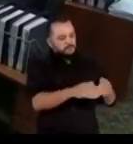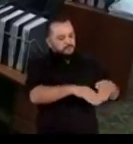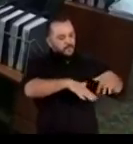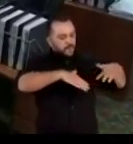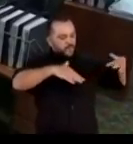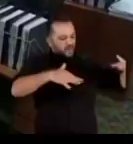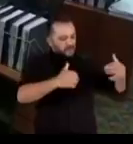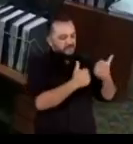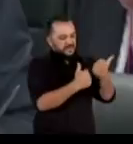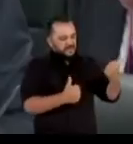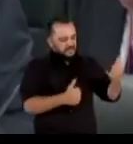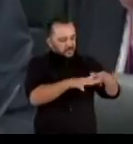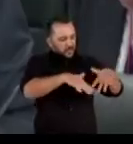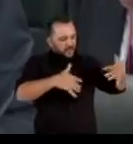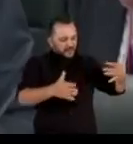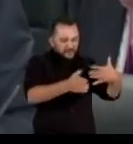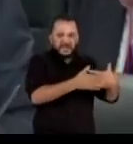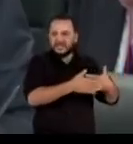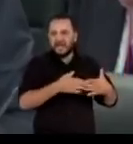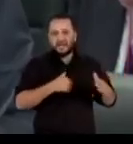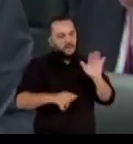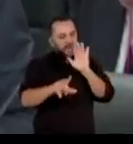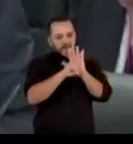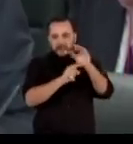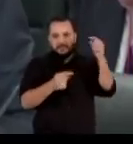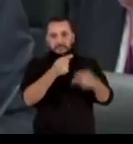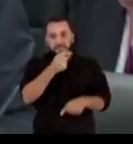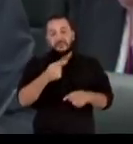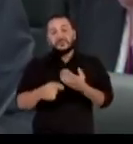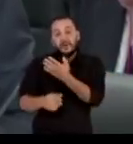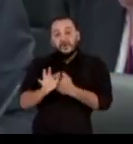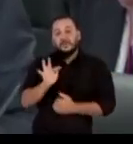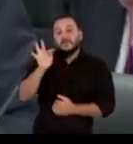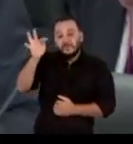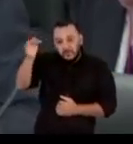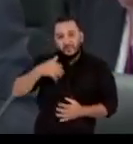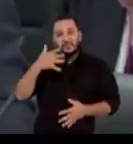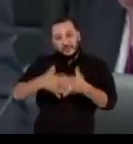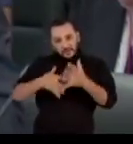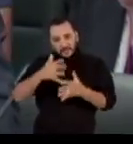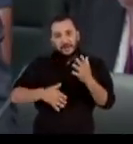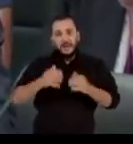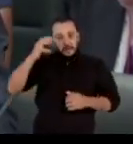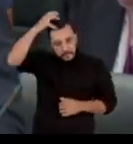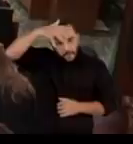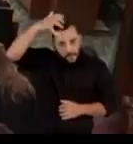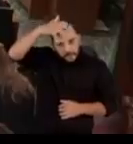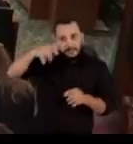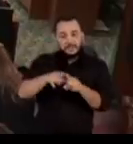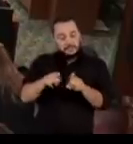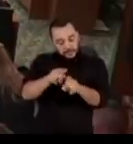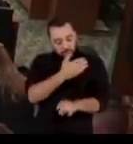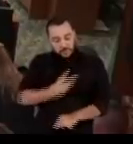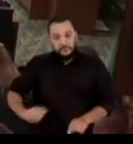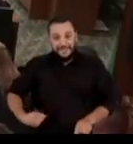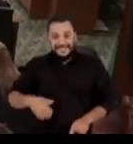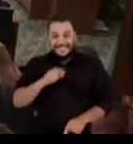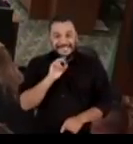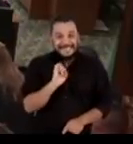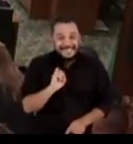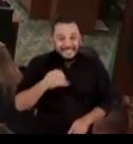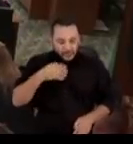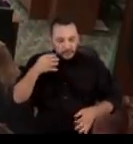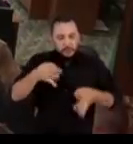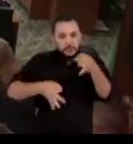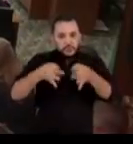ter um impacto direto no Brexit, no futuro de Boris Johnson e do governo. Se os magistrados considerarem a